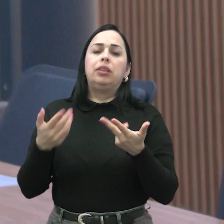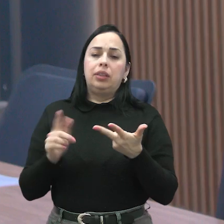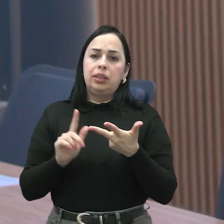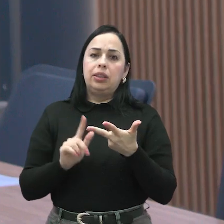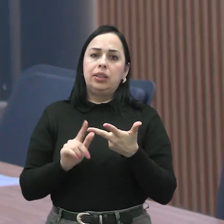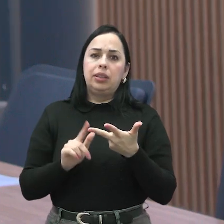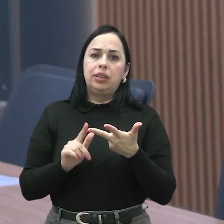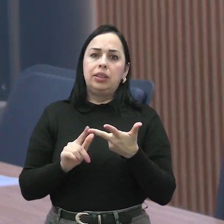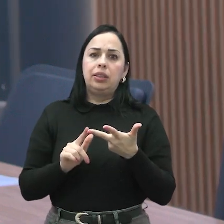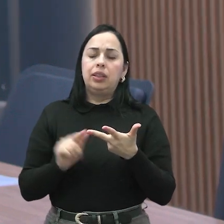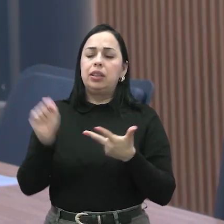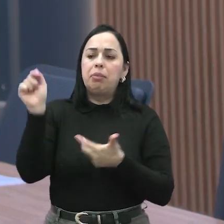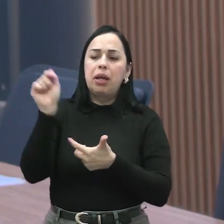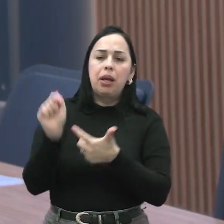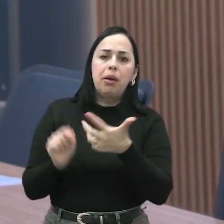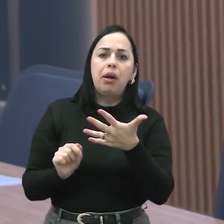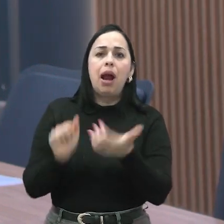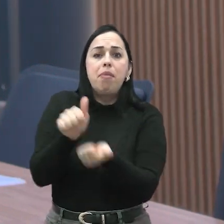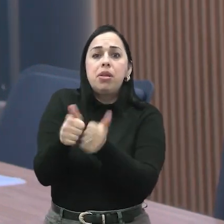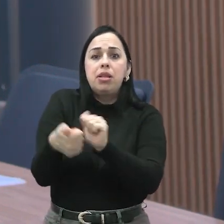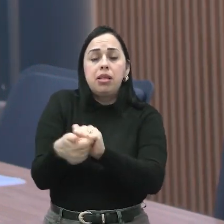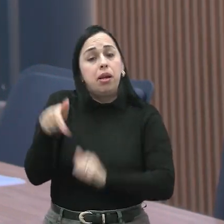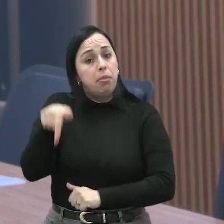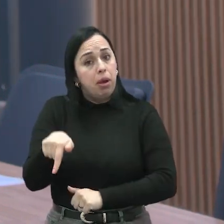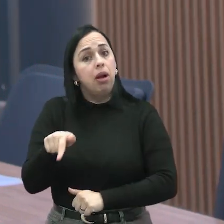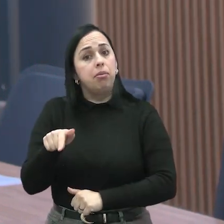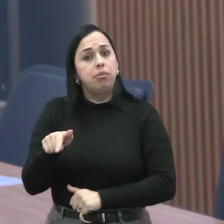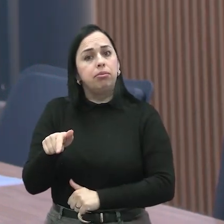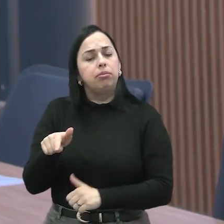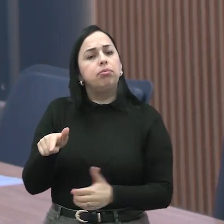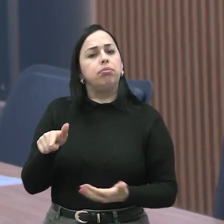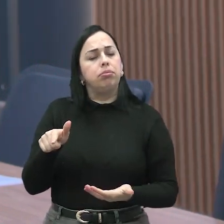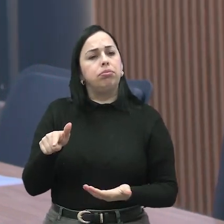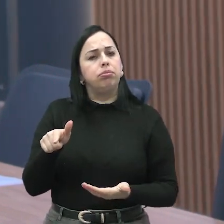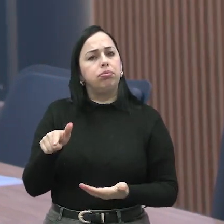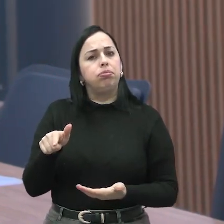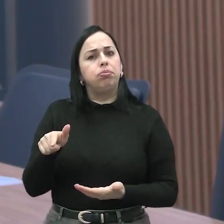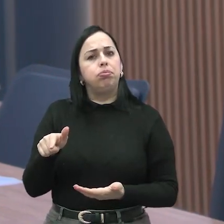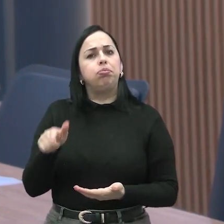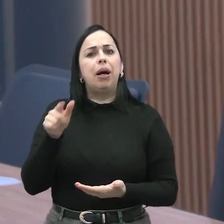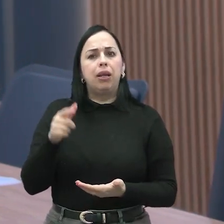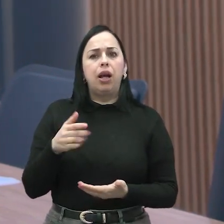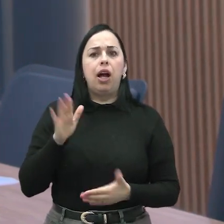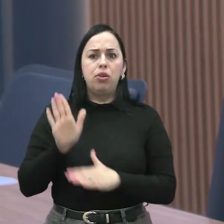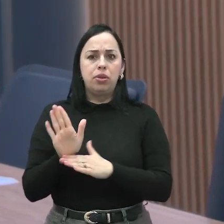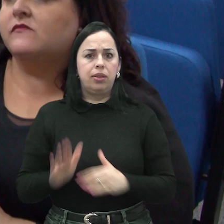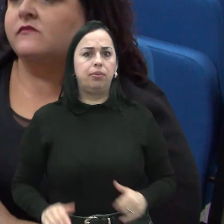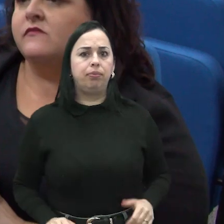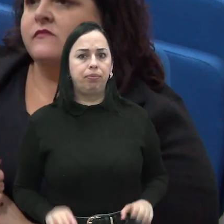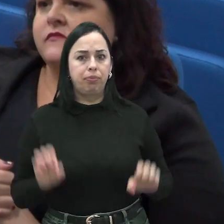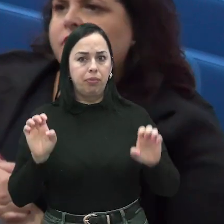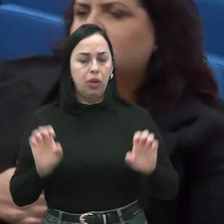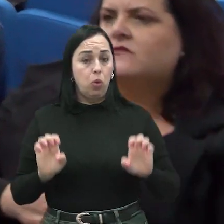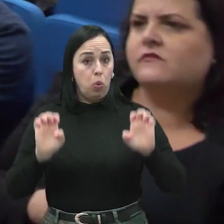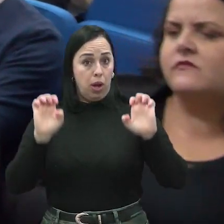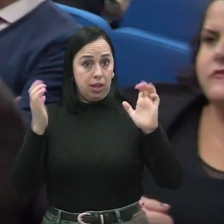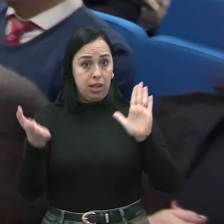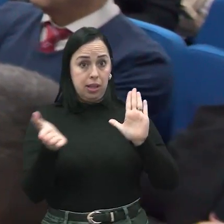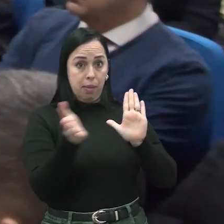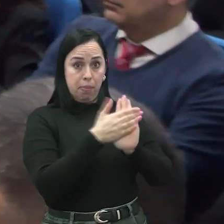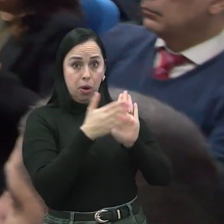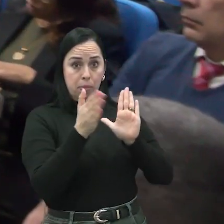da sua deficiência física e as suas condições ali, né, para poder procurar o melhor benefício. O evento